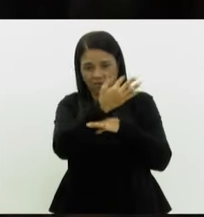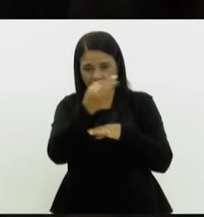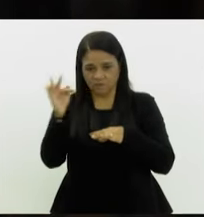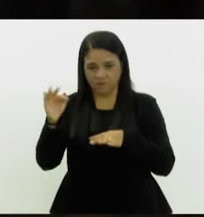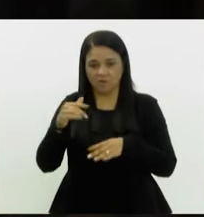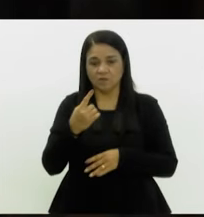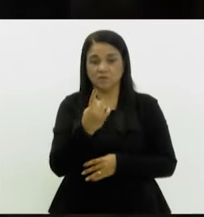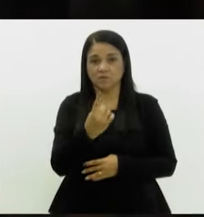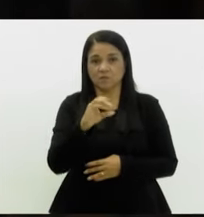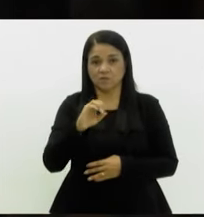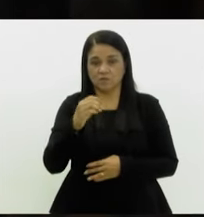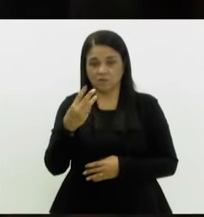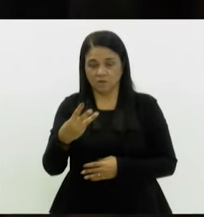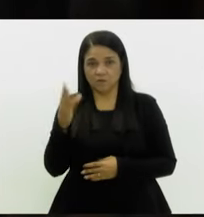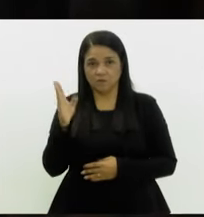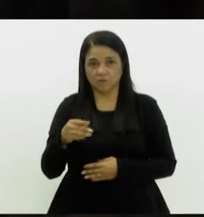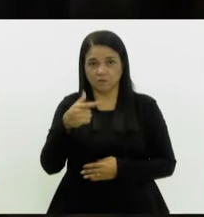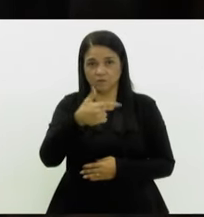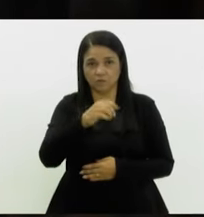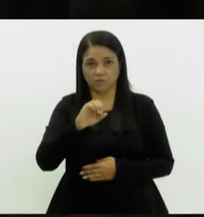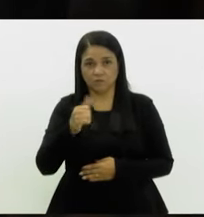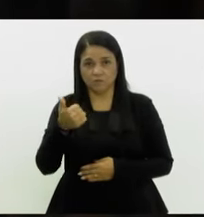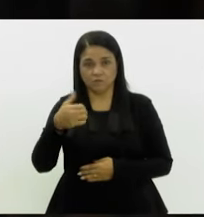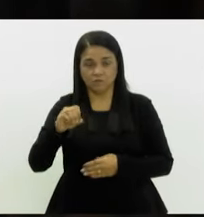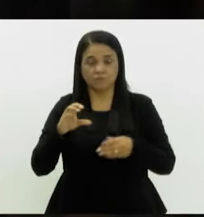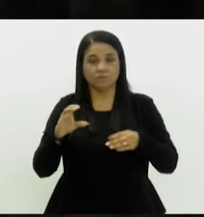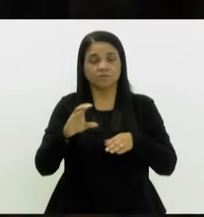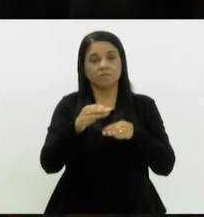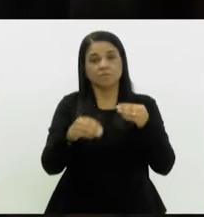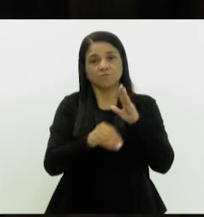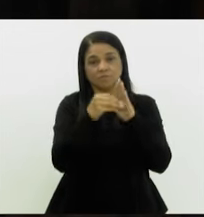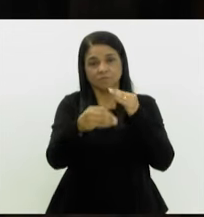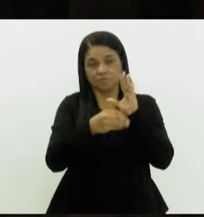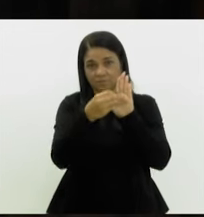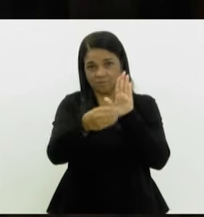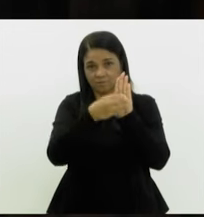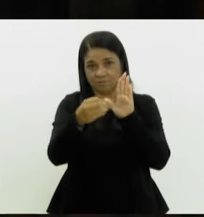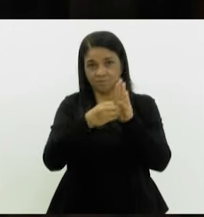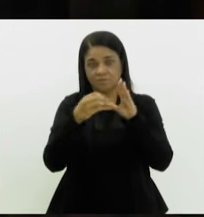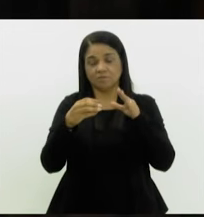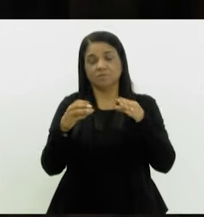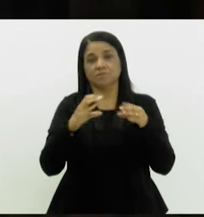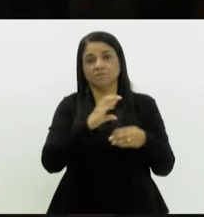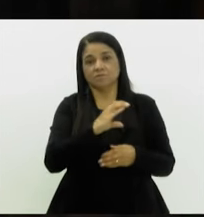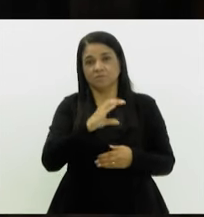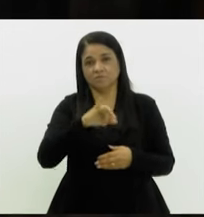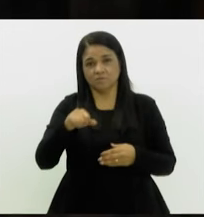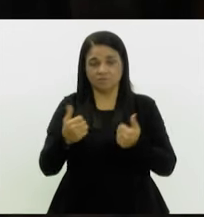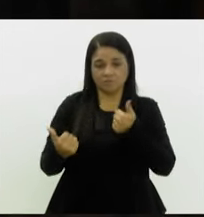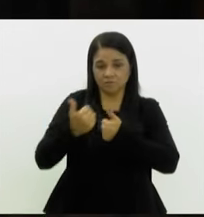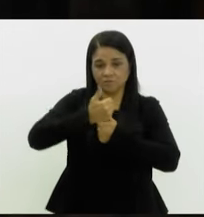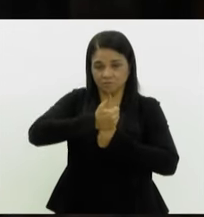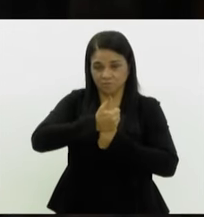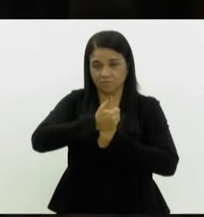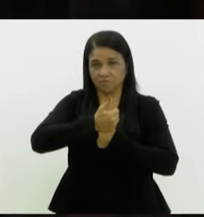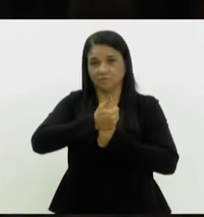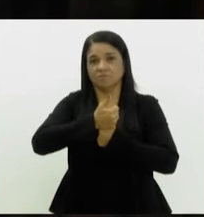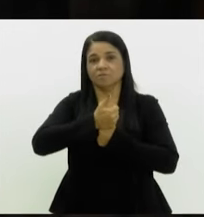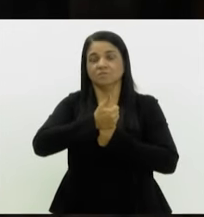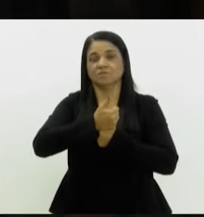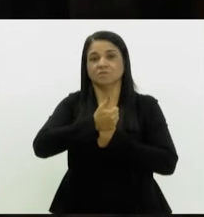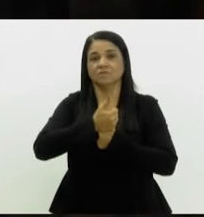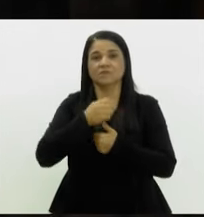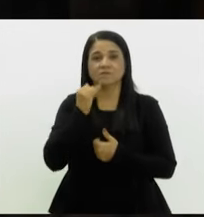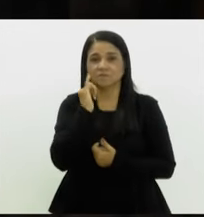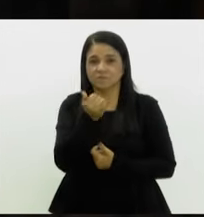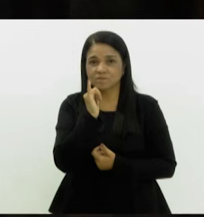103 de 2019. Pareceres das comissões de Constituição e Justiça pela condicionalidade com emenda, incluindo por substitutivo. Relator,